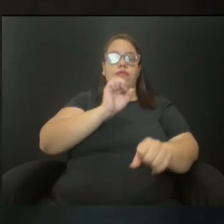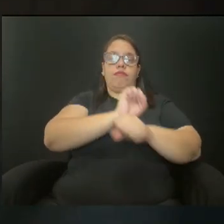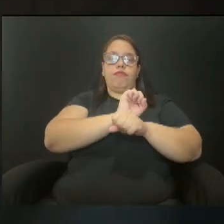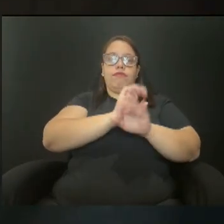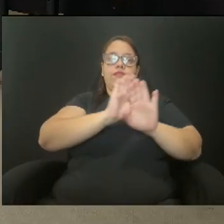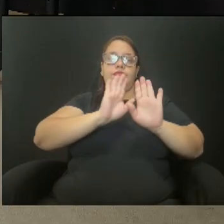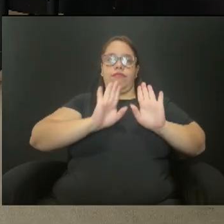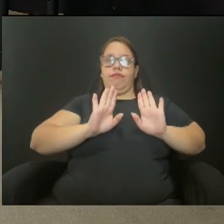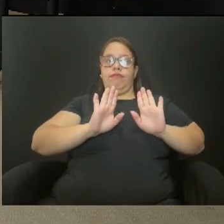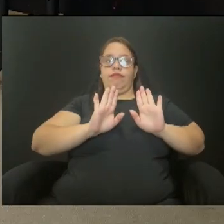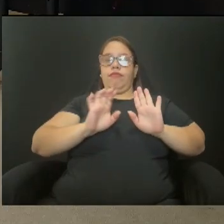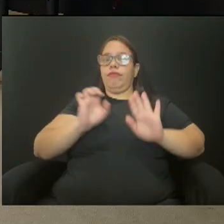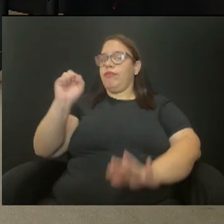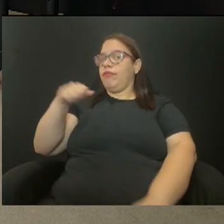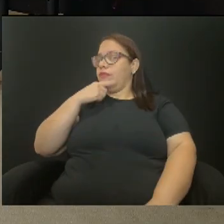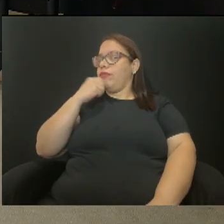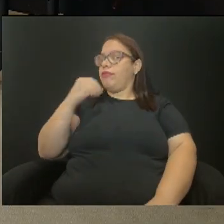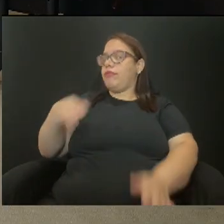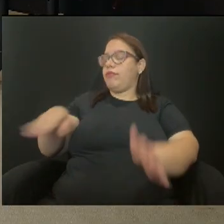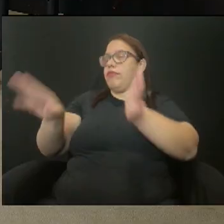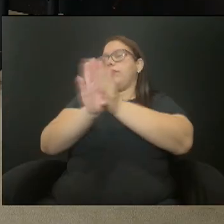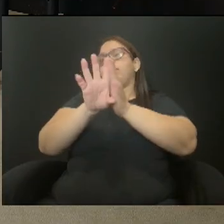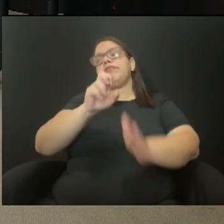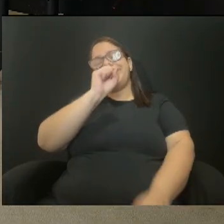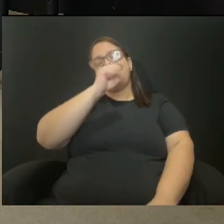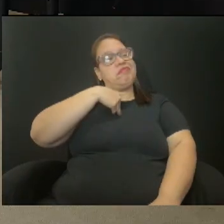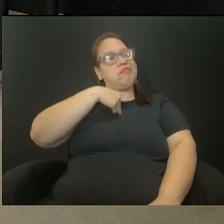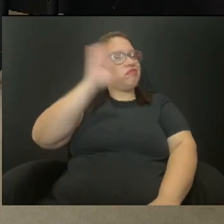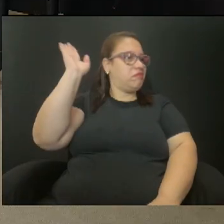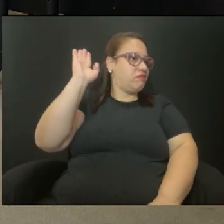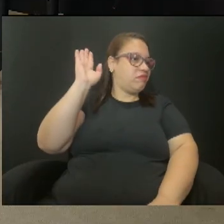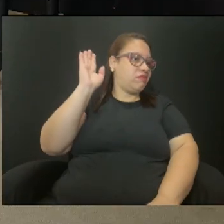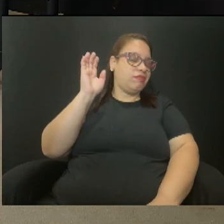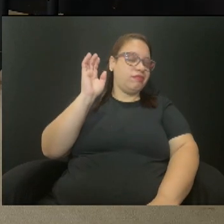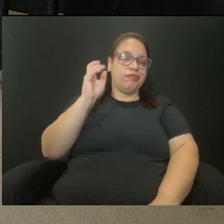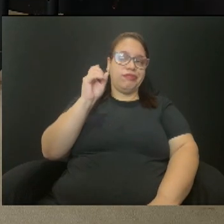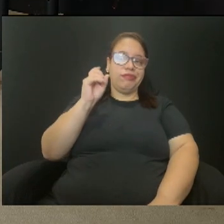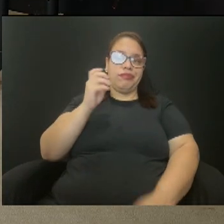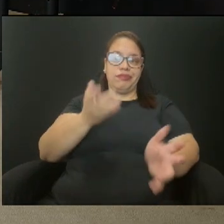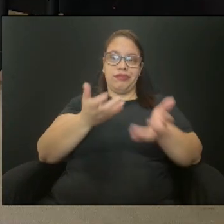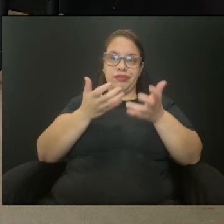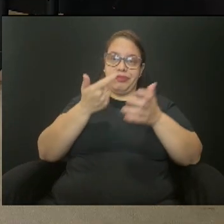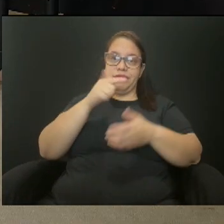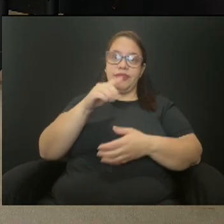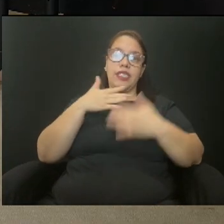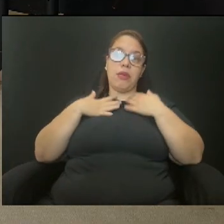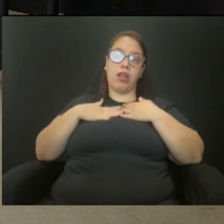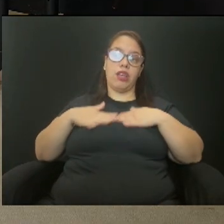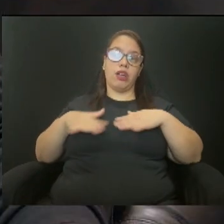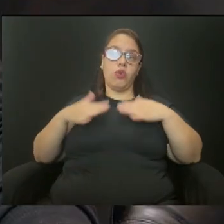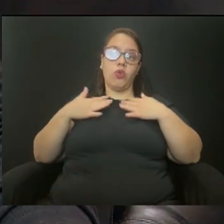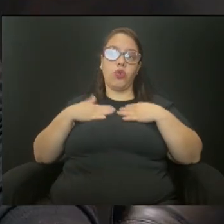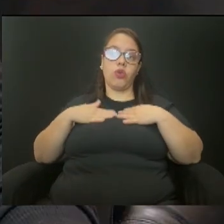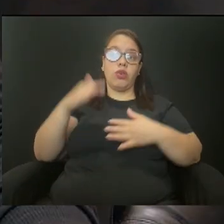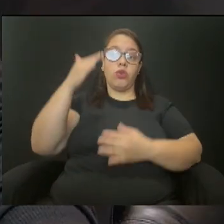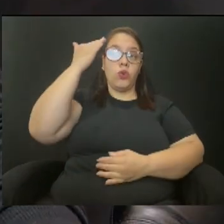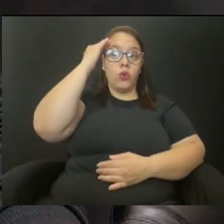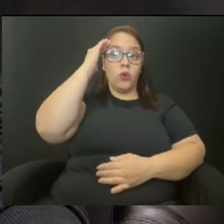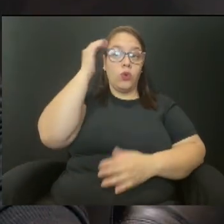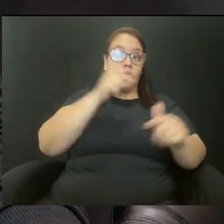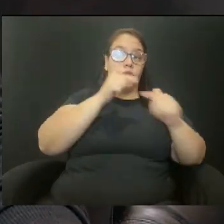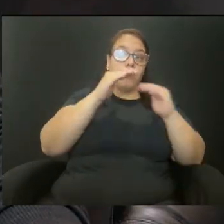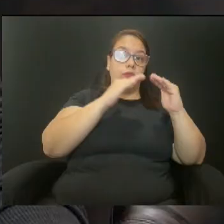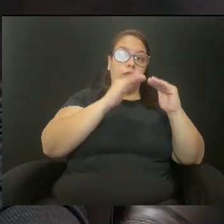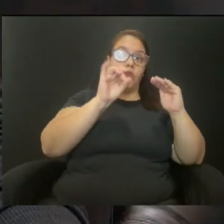se joga mais. Se joga porque, querendo ou não, de novo, é mais tranquilo, porque ele entende que o trabalho de casa é só para mulher. E